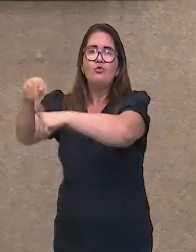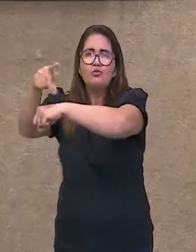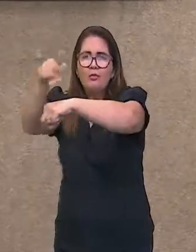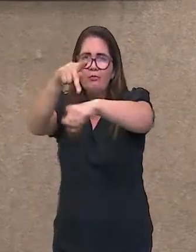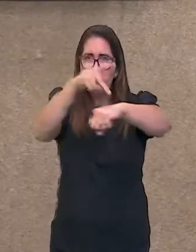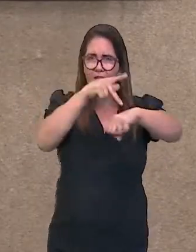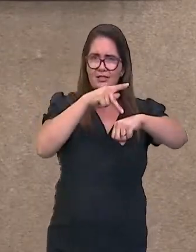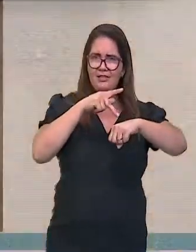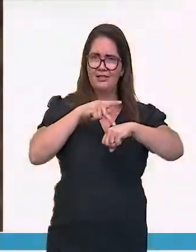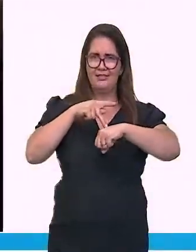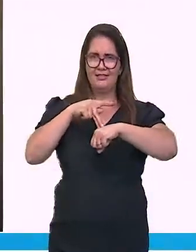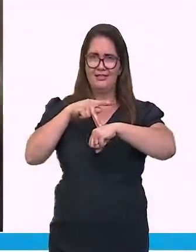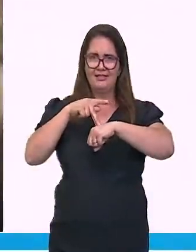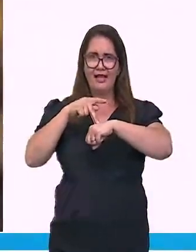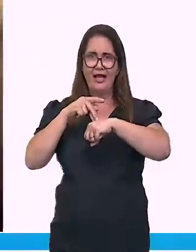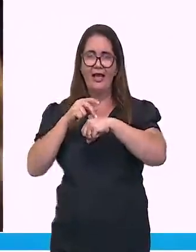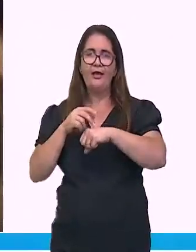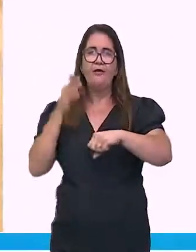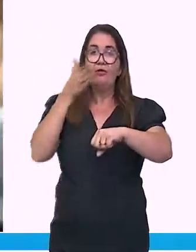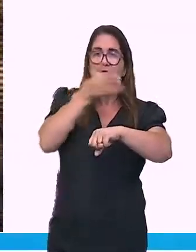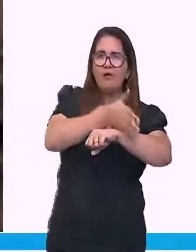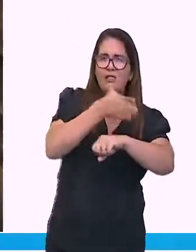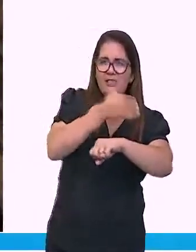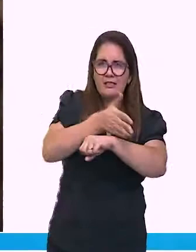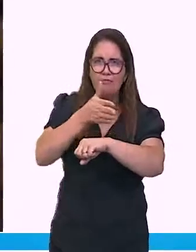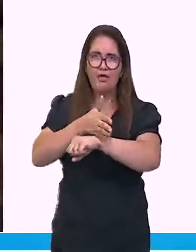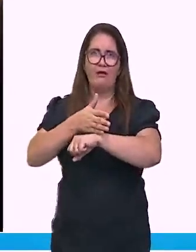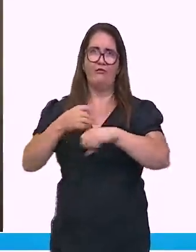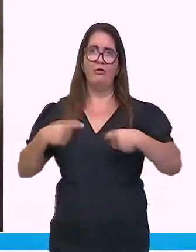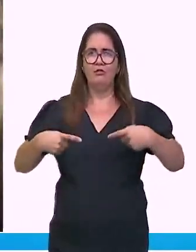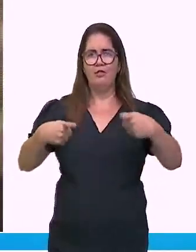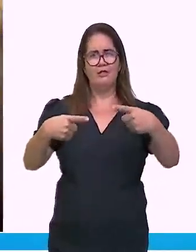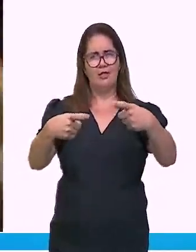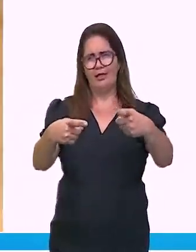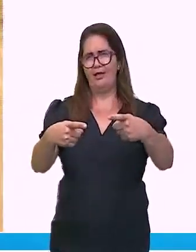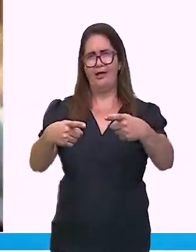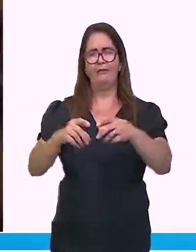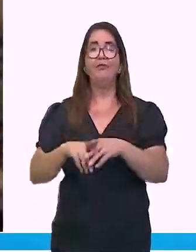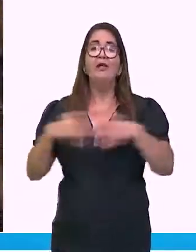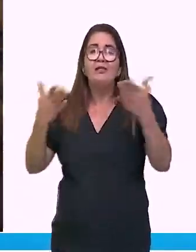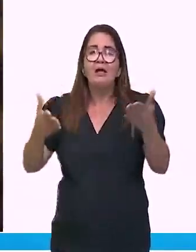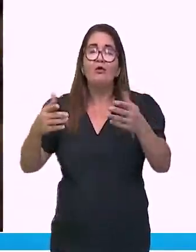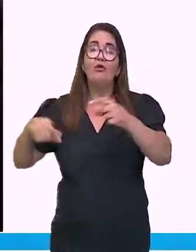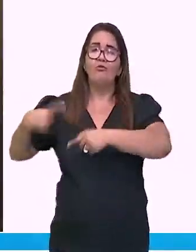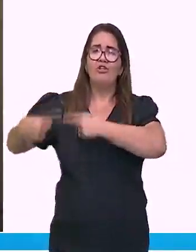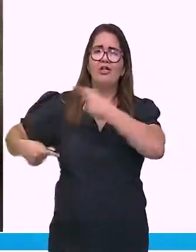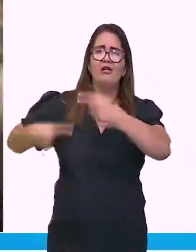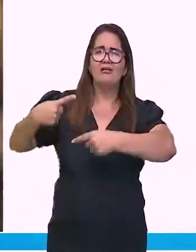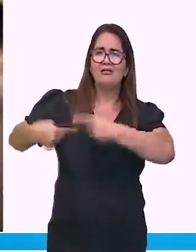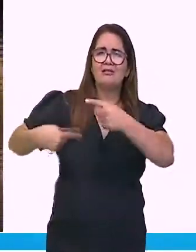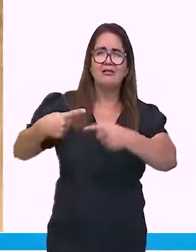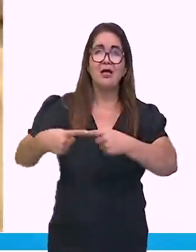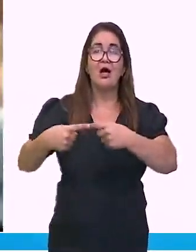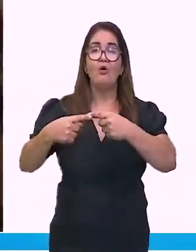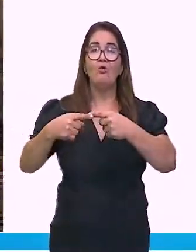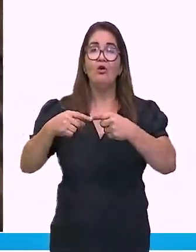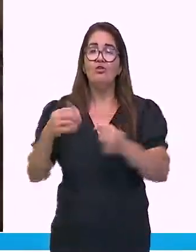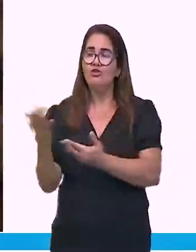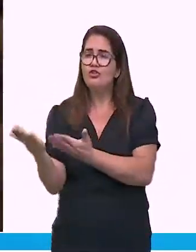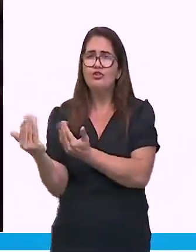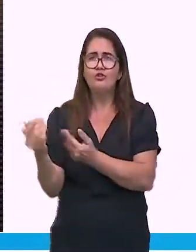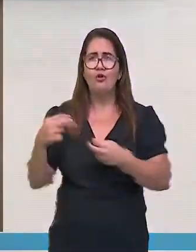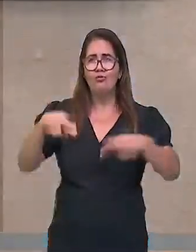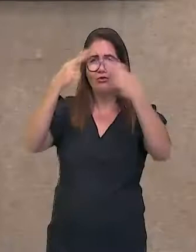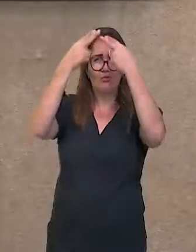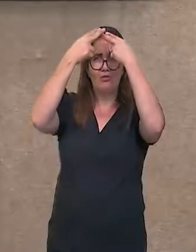resultado da Primeira Guerra Mundial foi um trauma drástico. Uma geração de jovens cresceram traumatizadas com os horrores